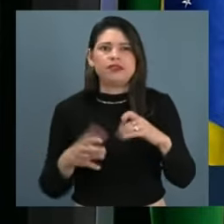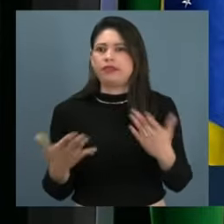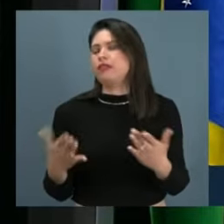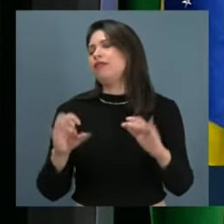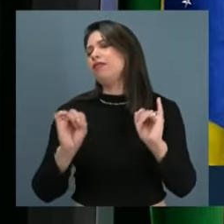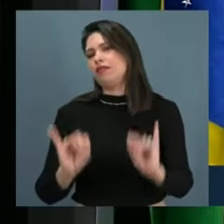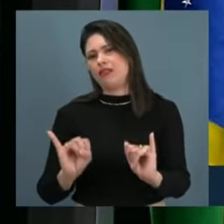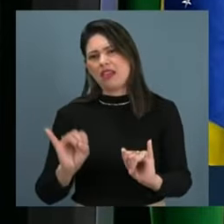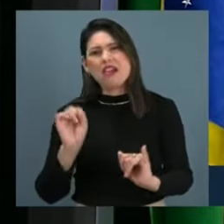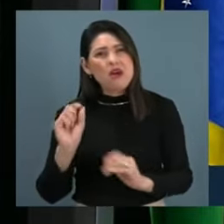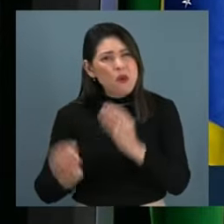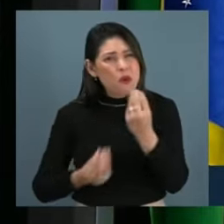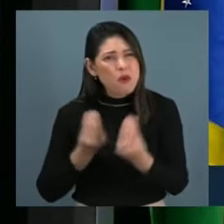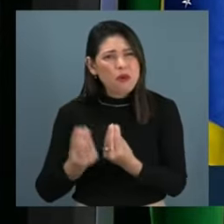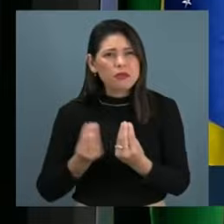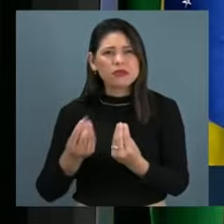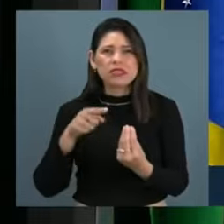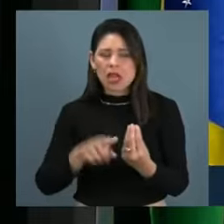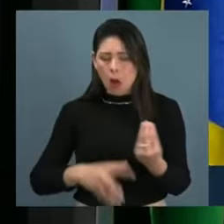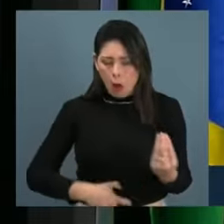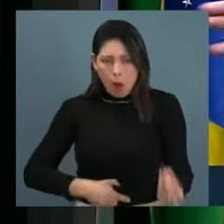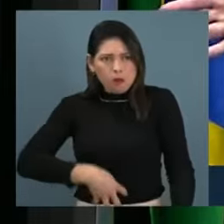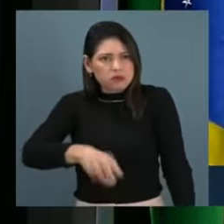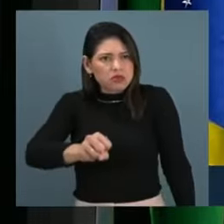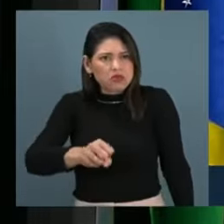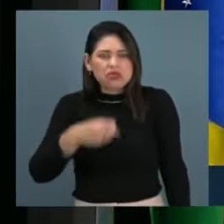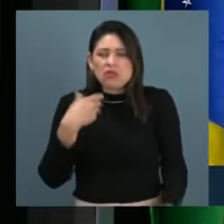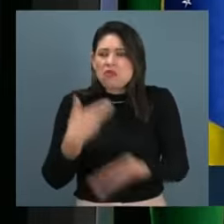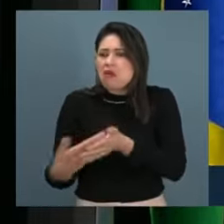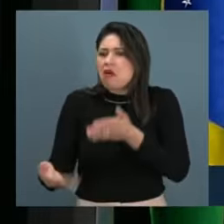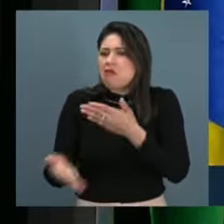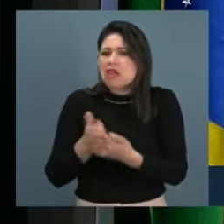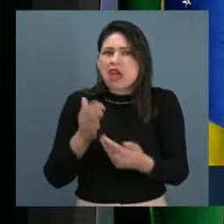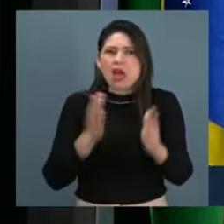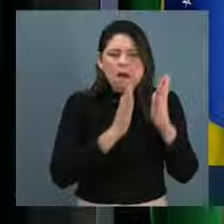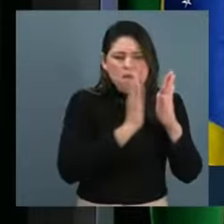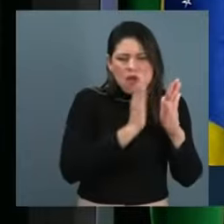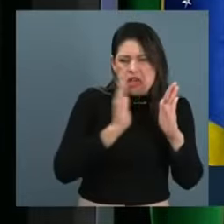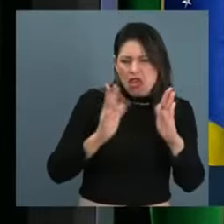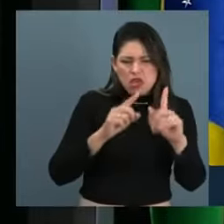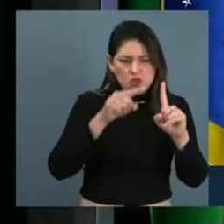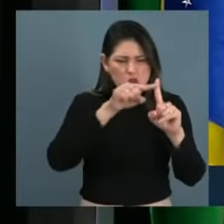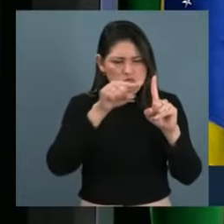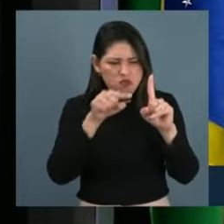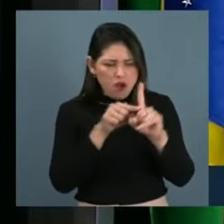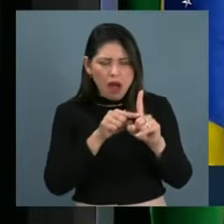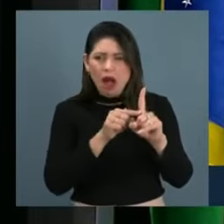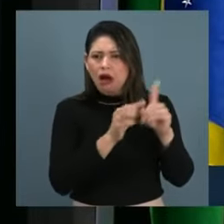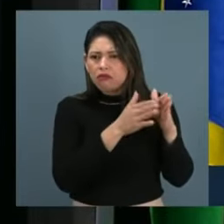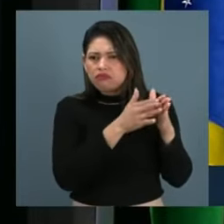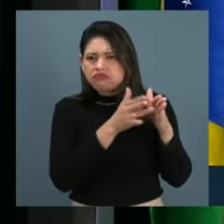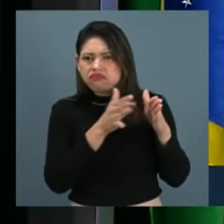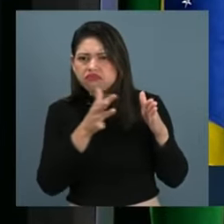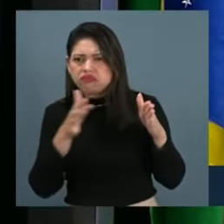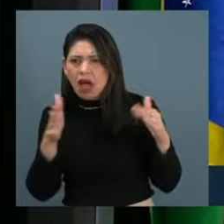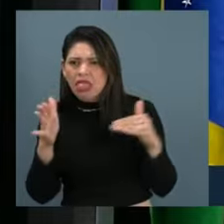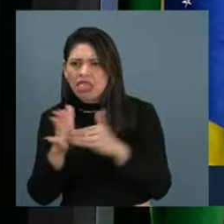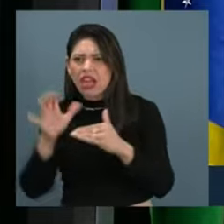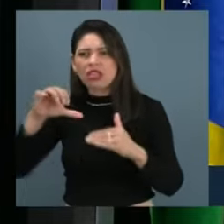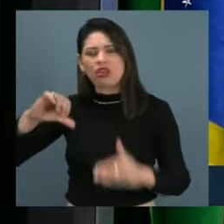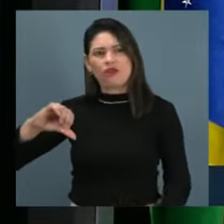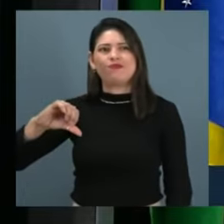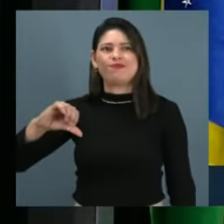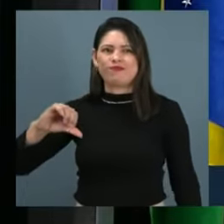impor obstáculo ao aborto em qualquer fase gestacional. É banho de sangue que se quer. Banho de sangue